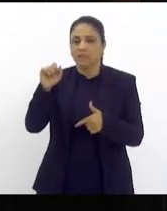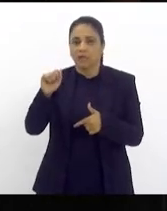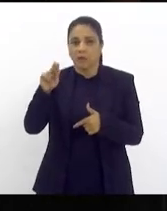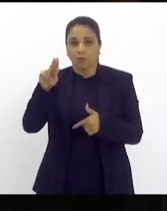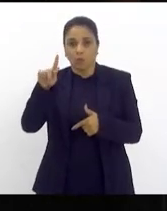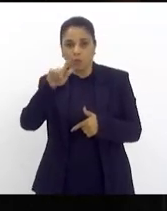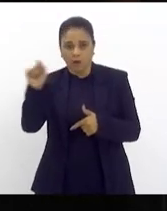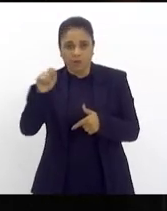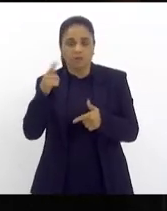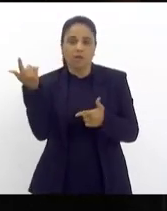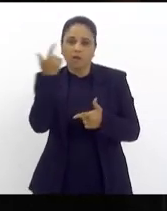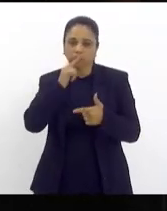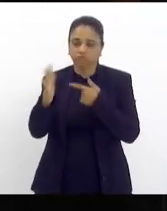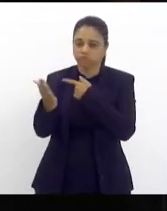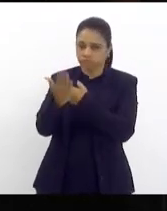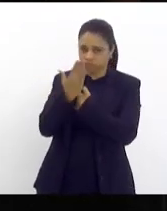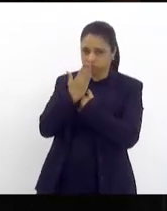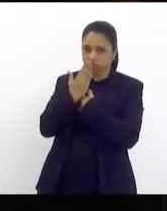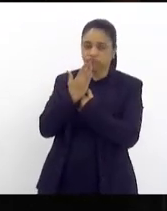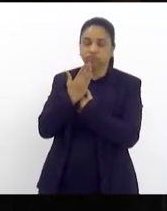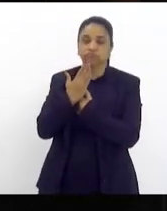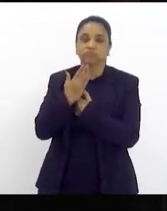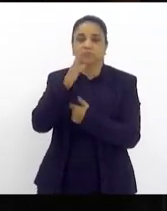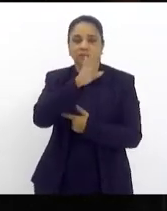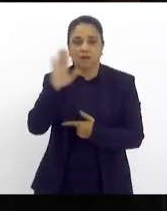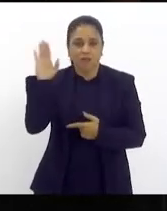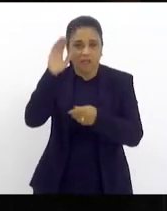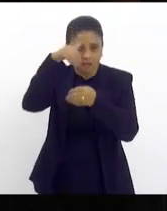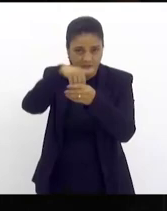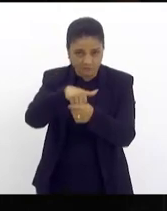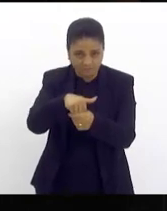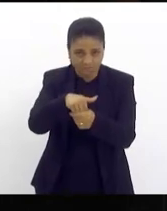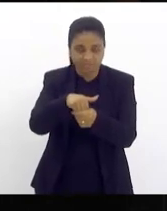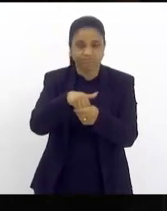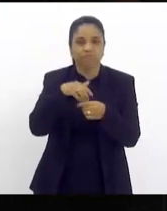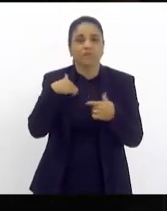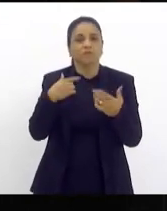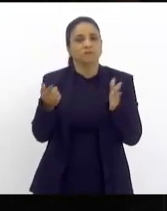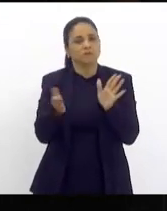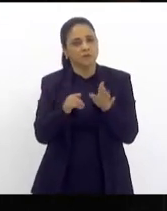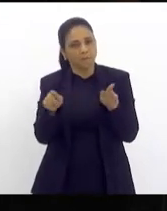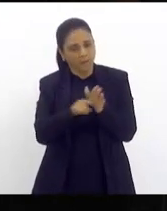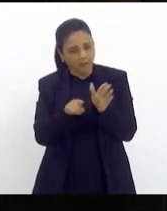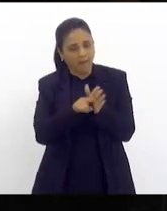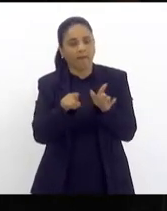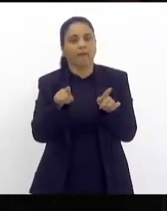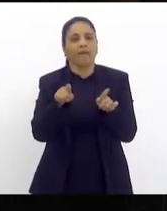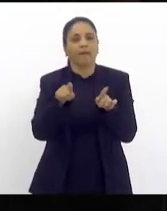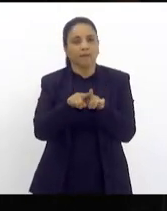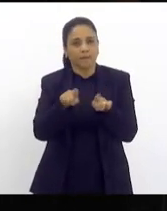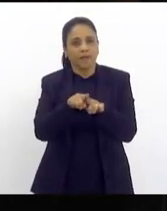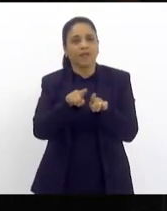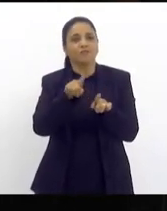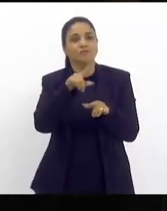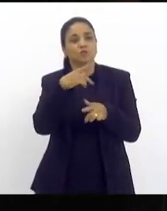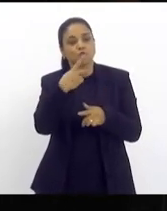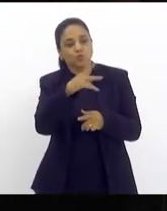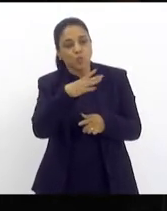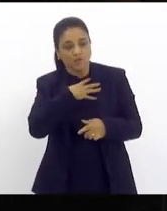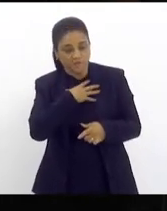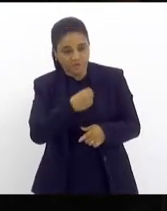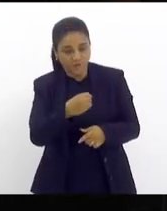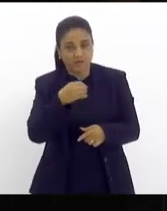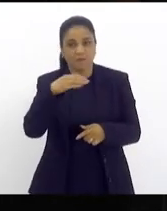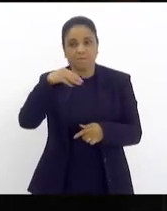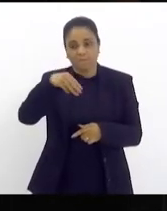eleição. Eu queria muito ressaltar aqui e agradecer a Jéssica, sua filha Maria Clara, pelos todos os